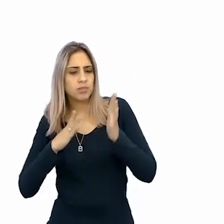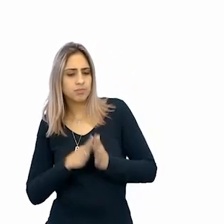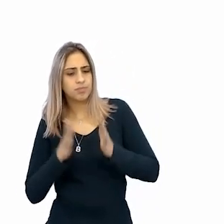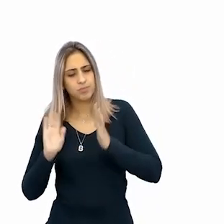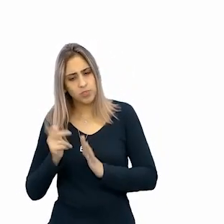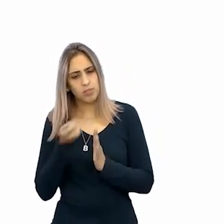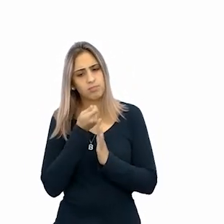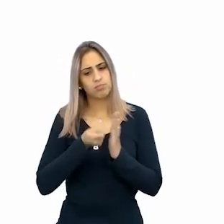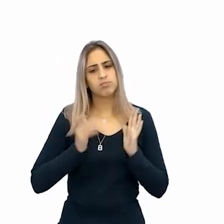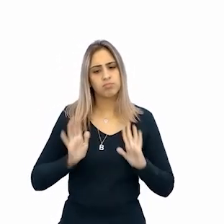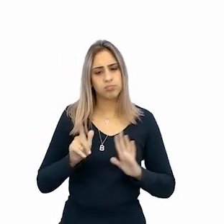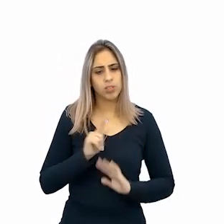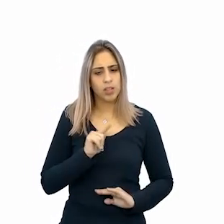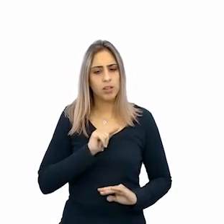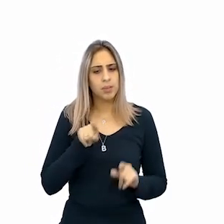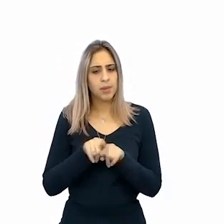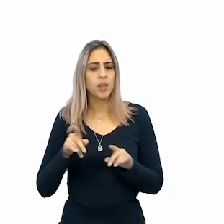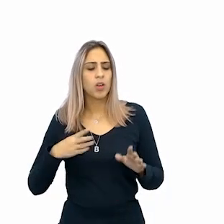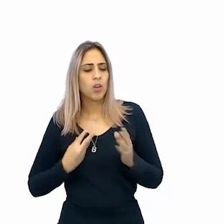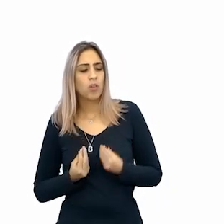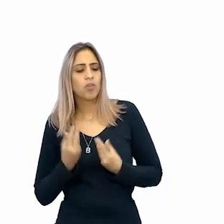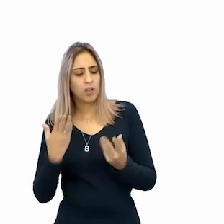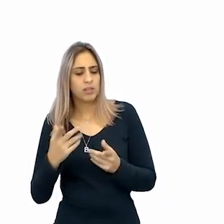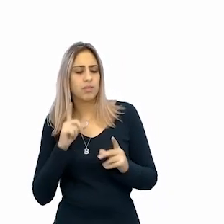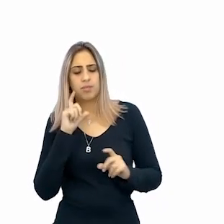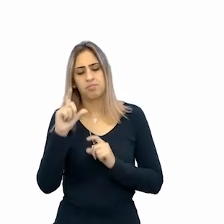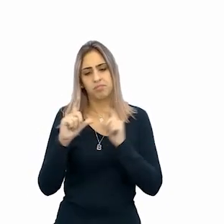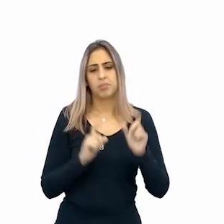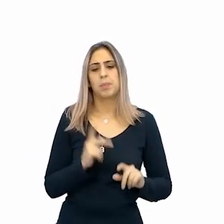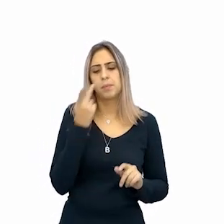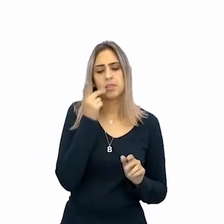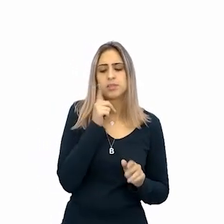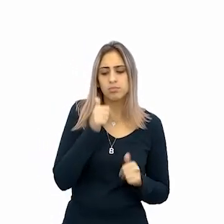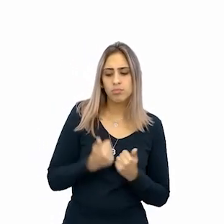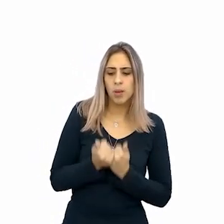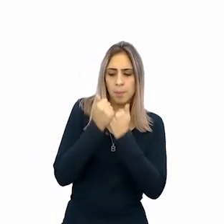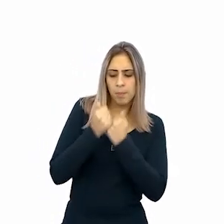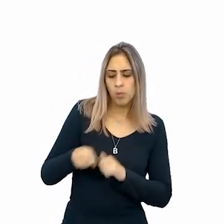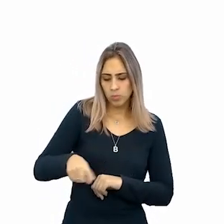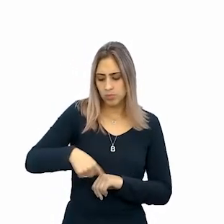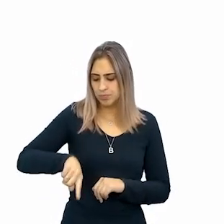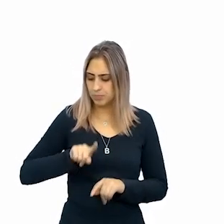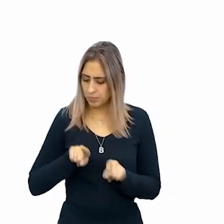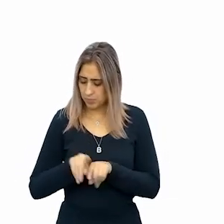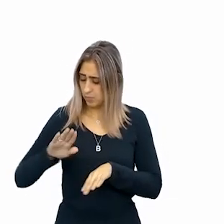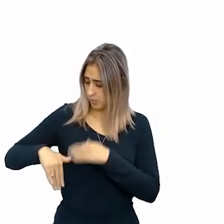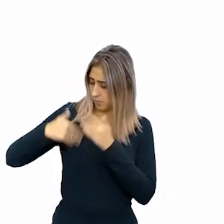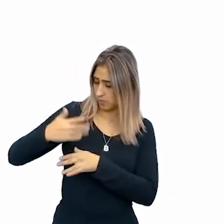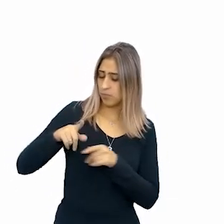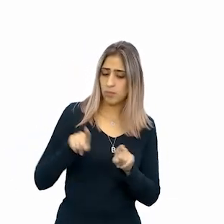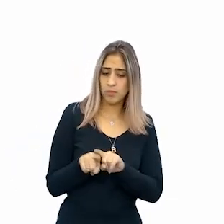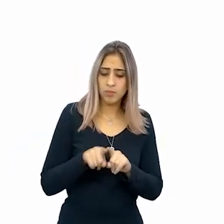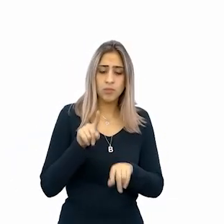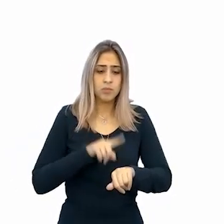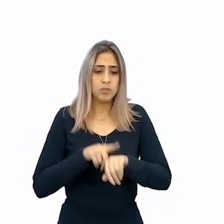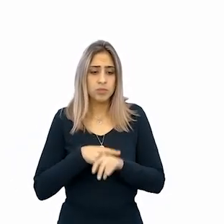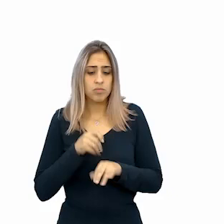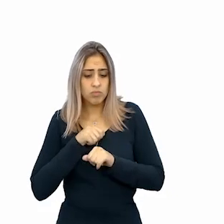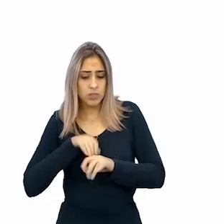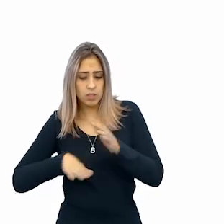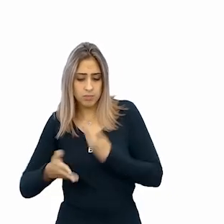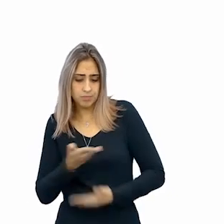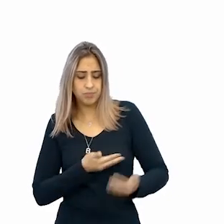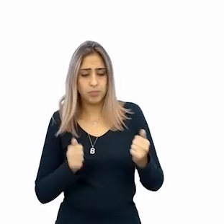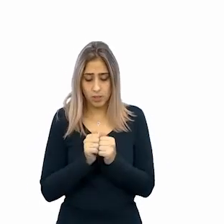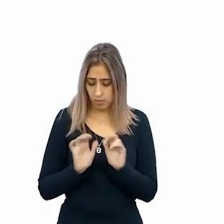já escreveram ou oferecer palavras estáveis para que se apoiem nelas. Além disso, no momento de compartilhamento